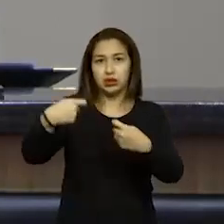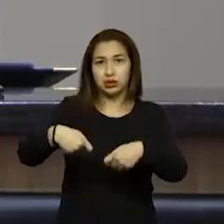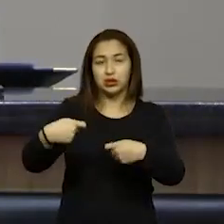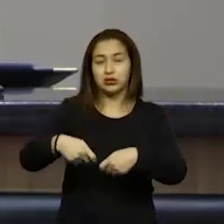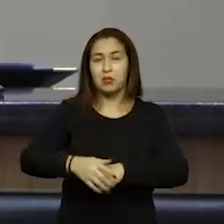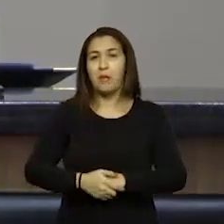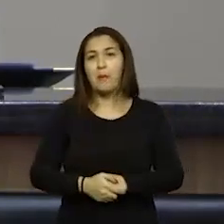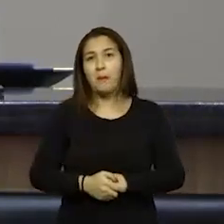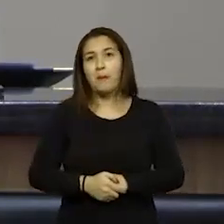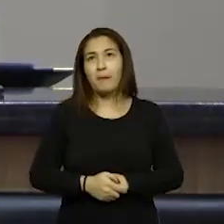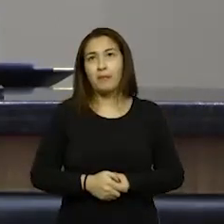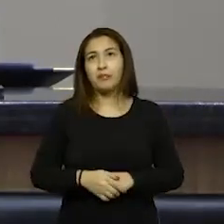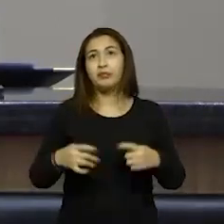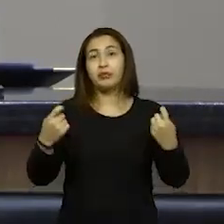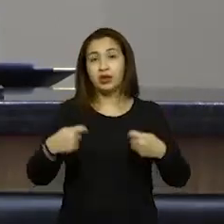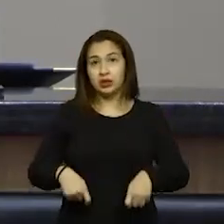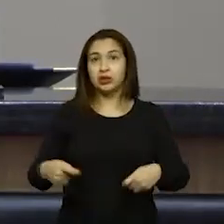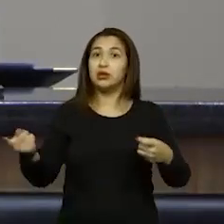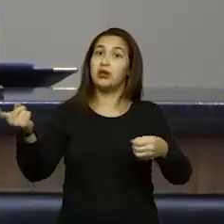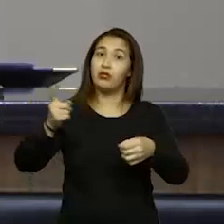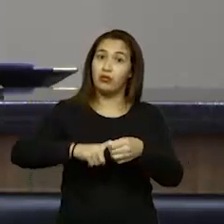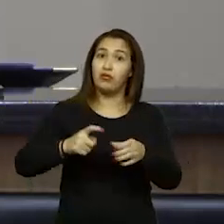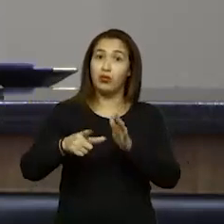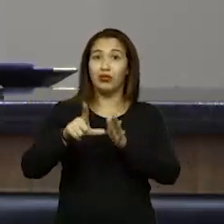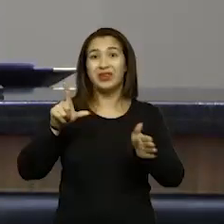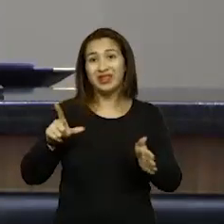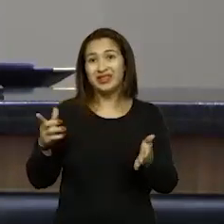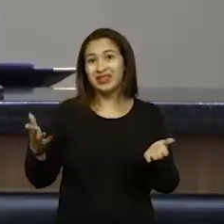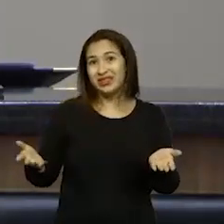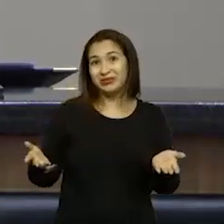teria que voltar, como era antes,